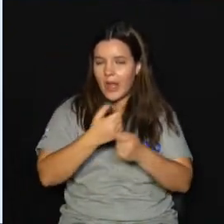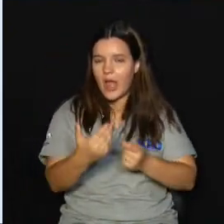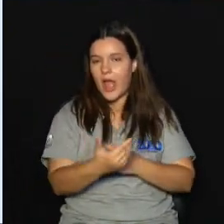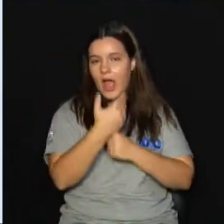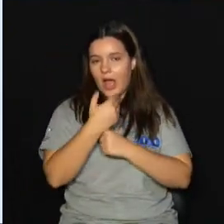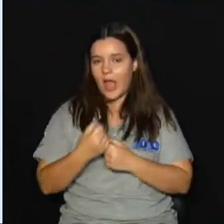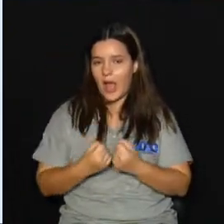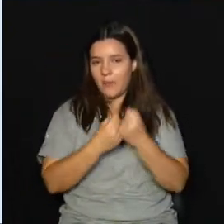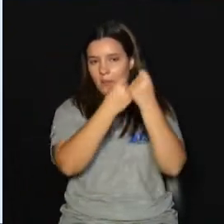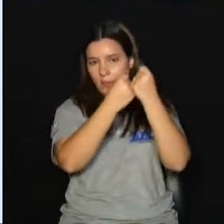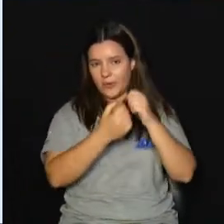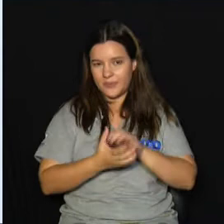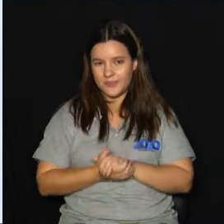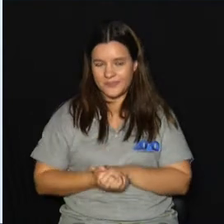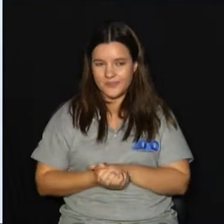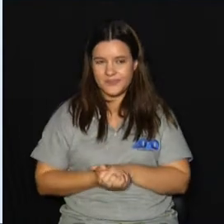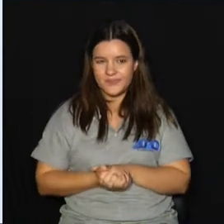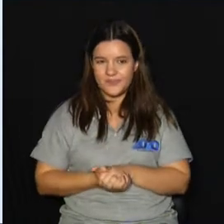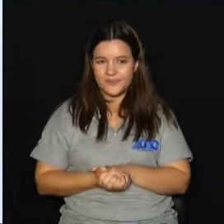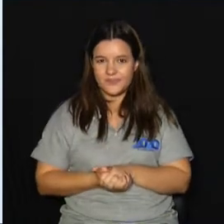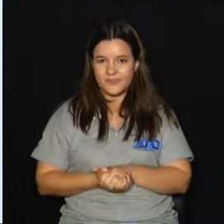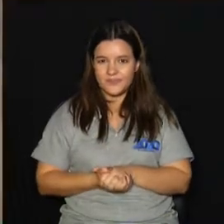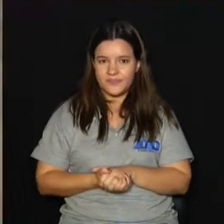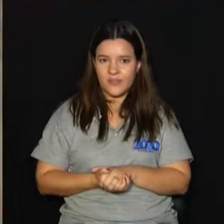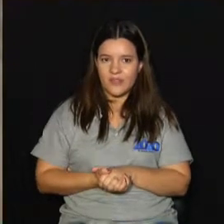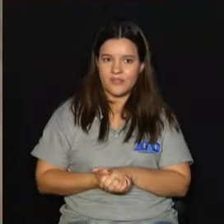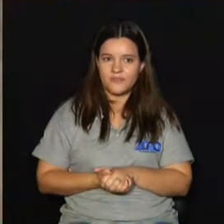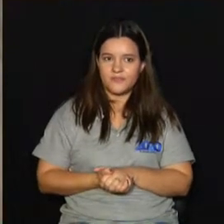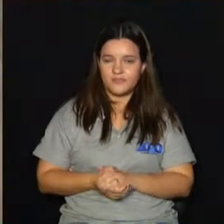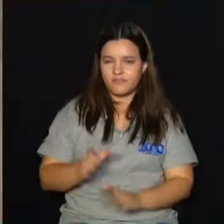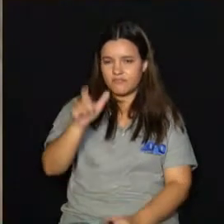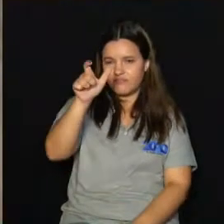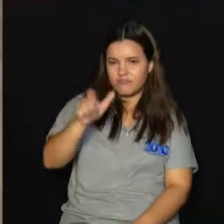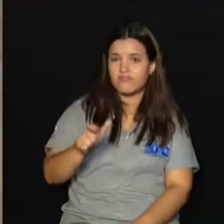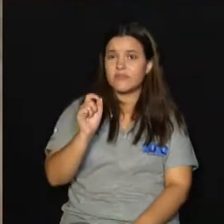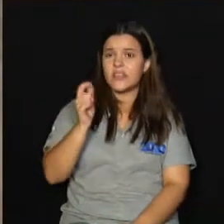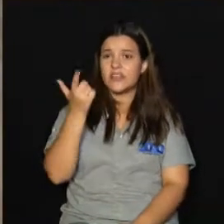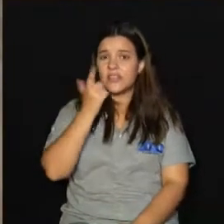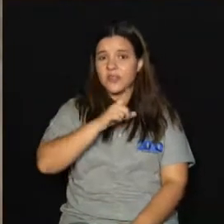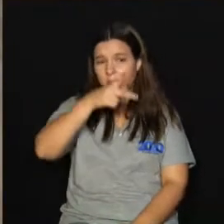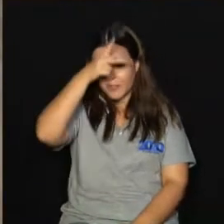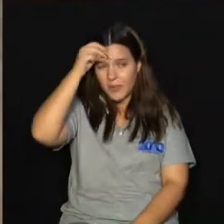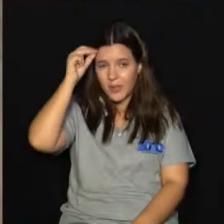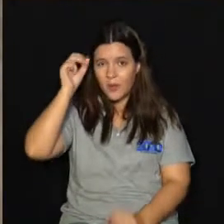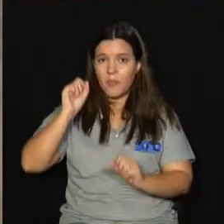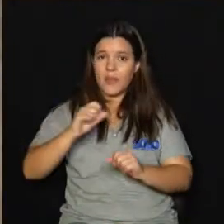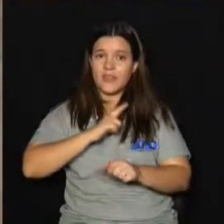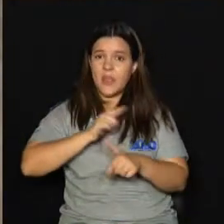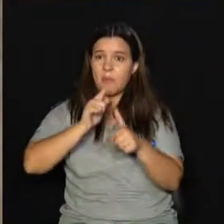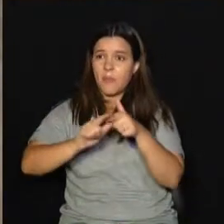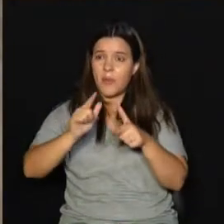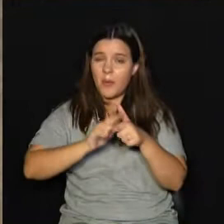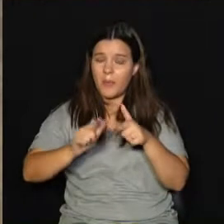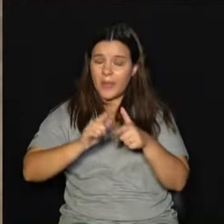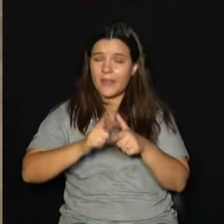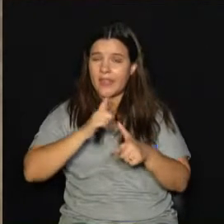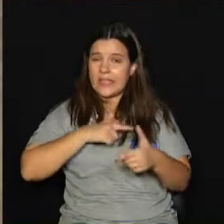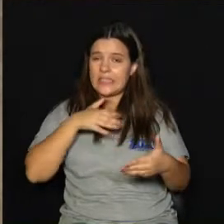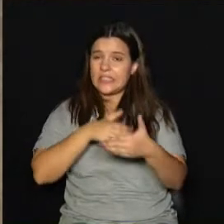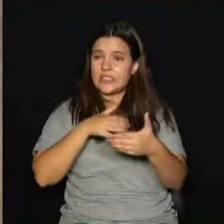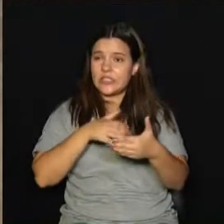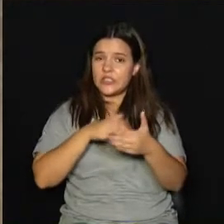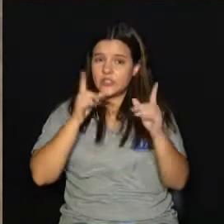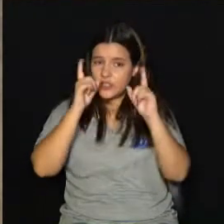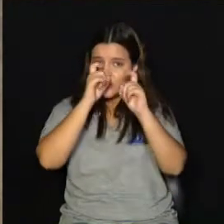no legislativo. Quem ganhar a prefeitura, você enxerga algum problema de governabilidade? Eles vão ter que ter